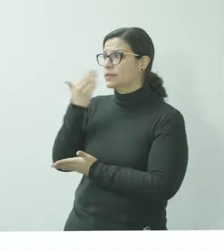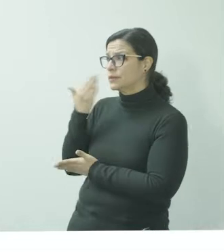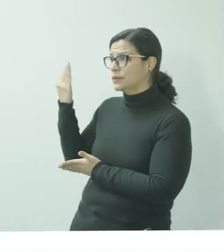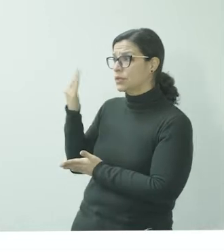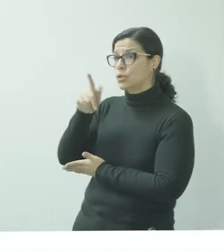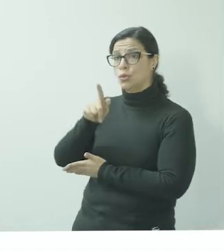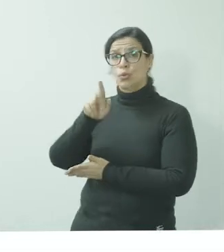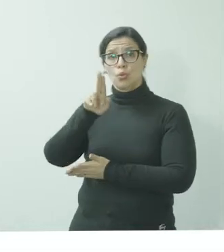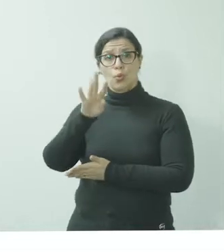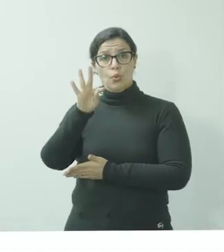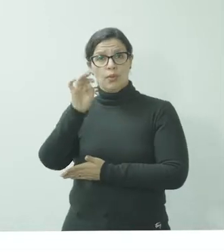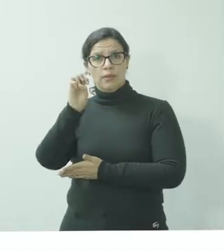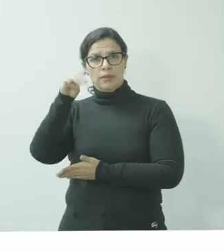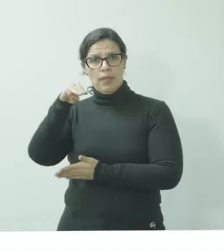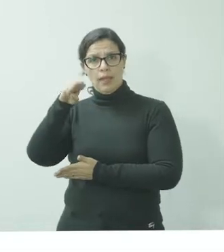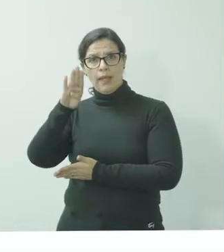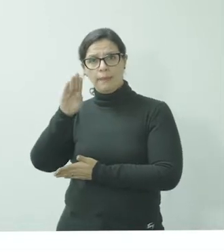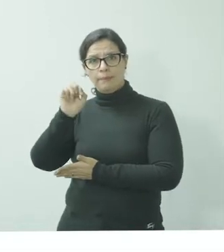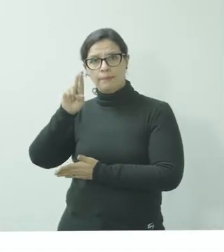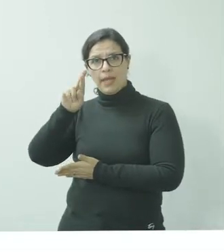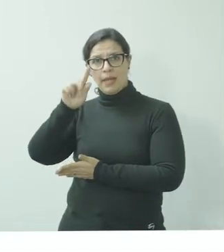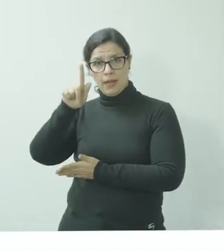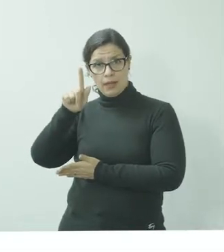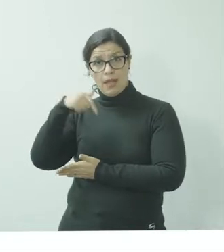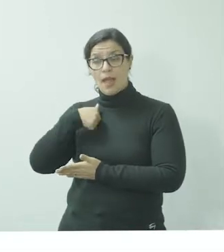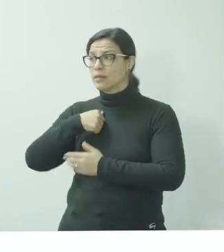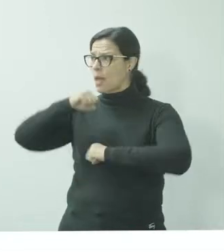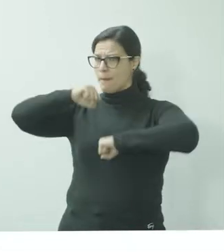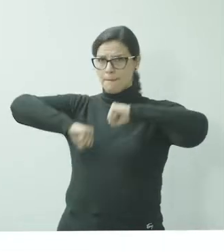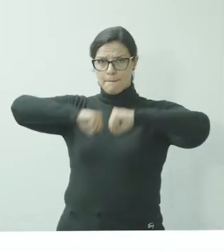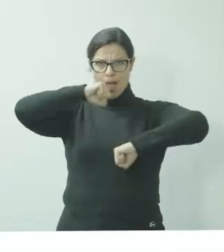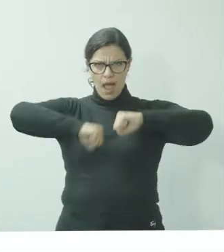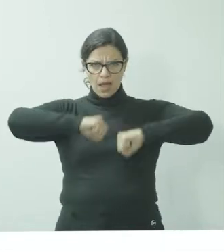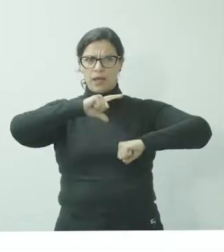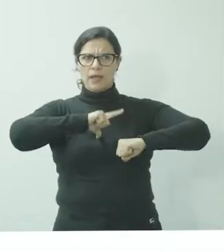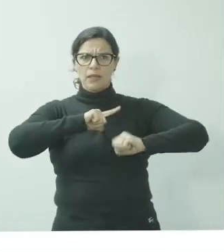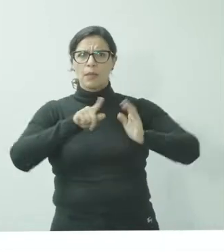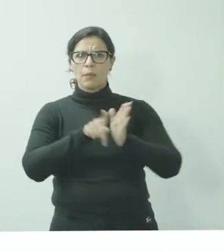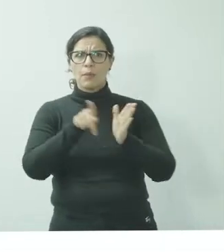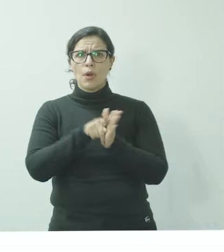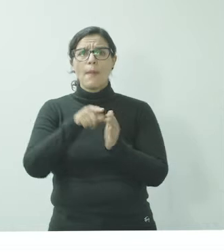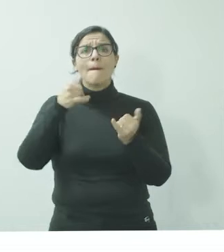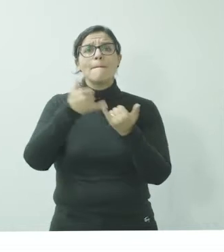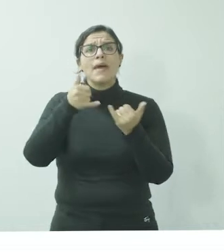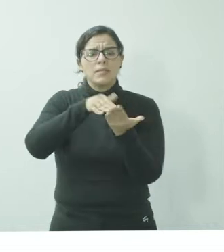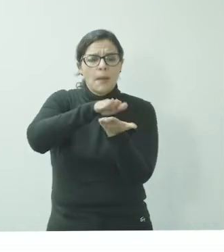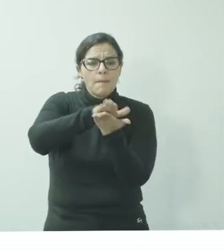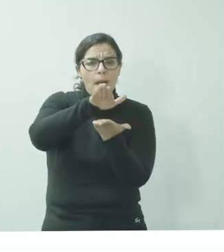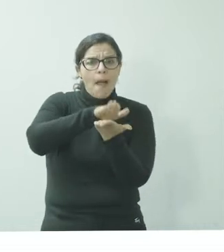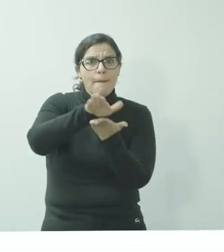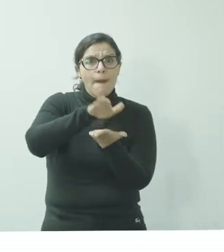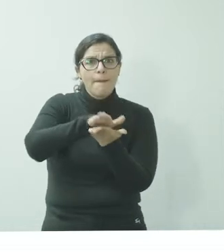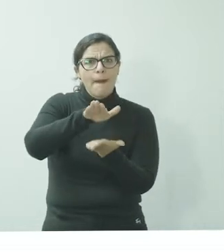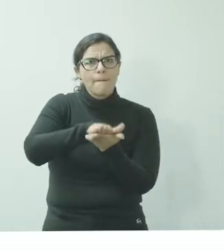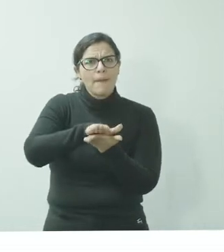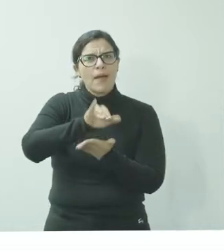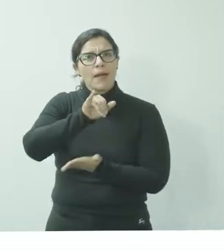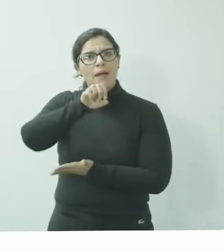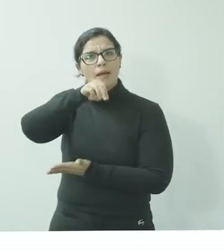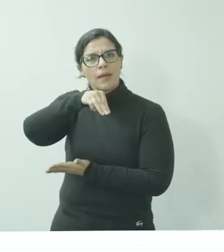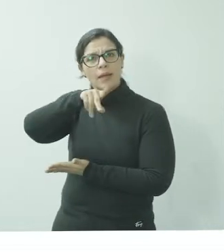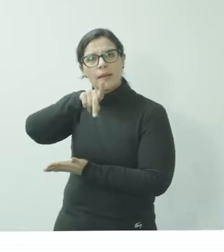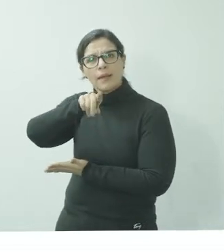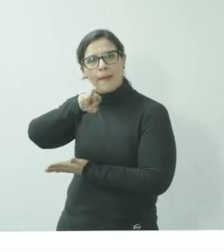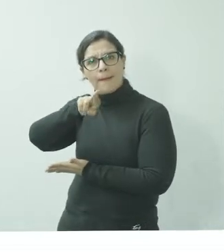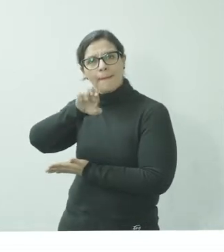Gutenberg então essa máquina ela nada mais era que uma impressora mas isso muito antigamente